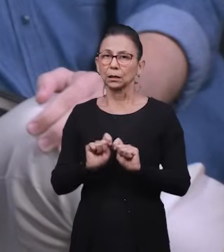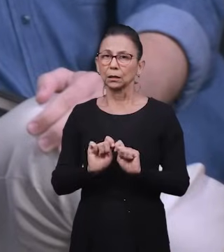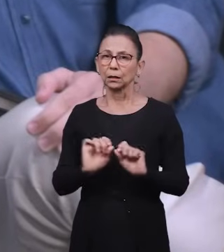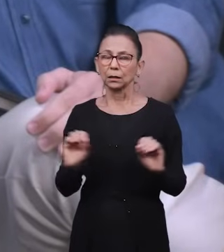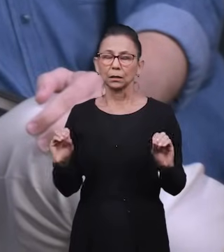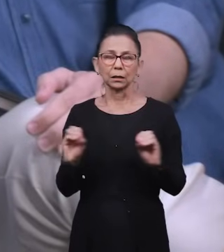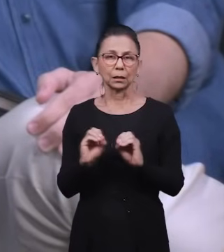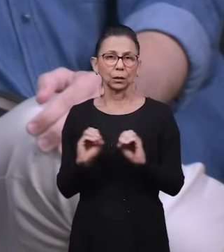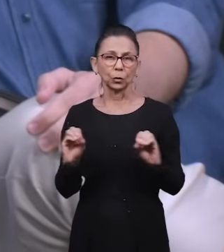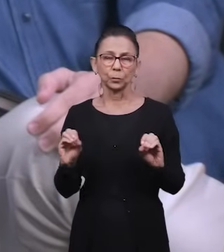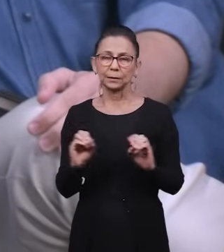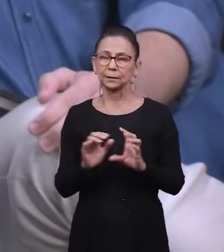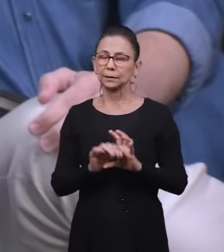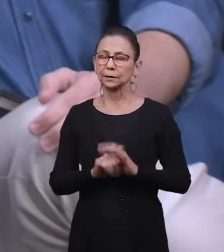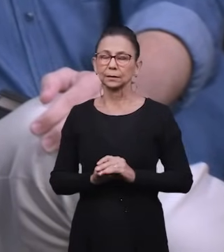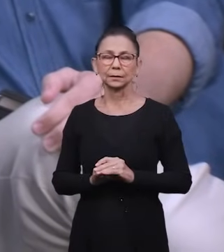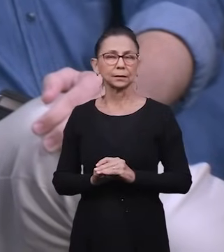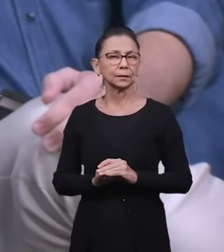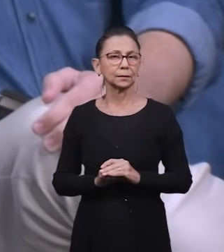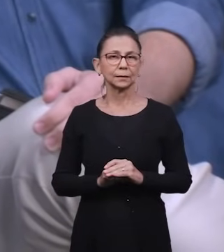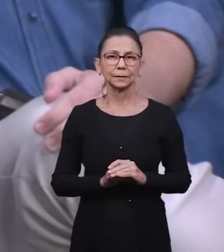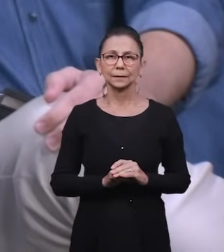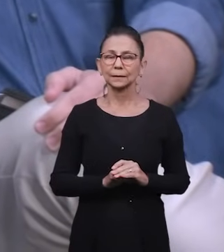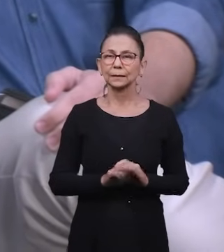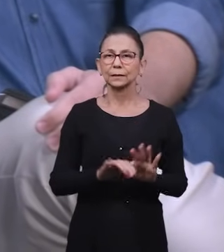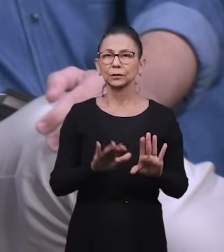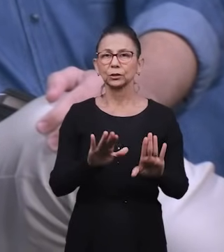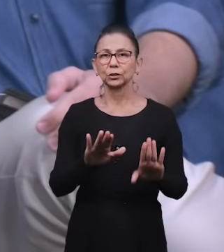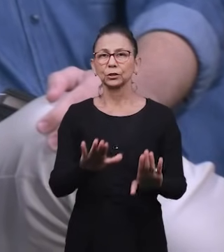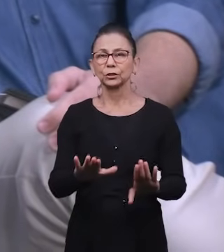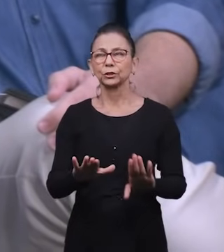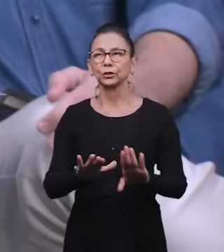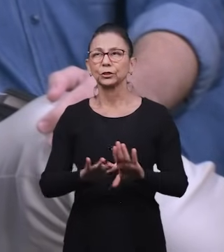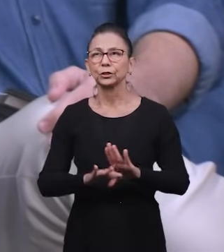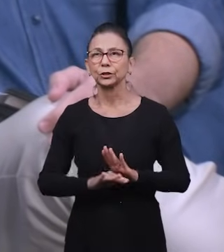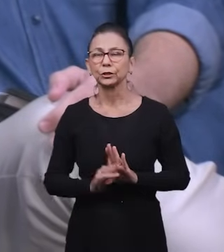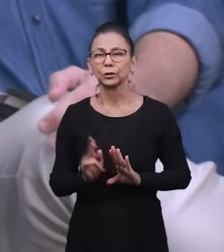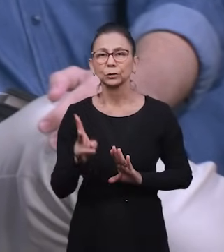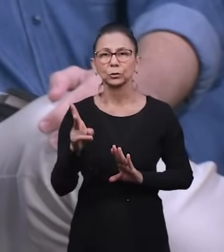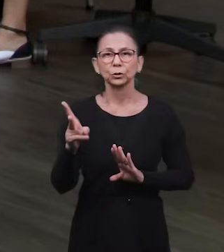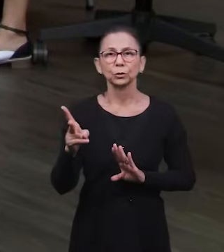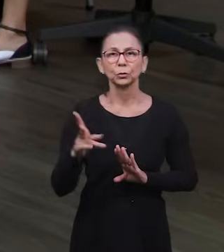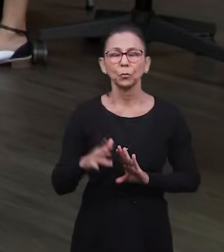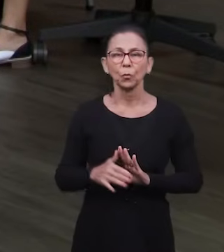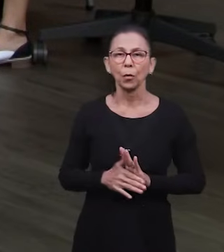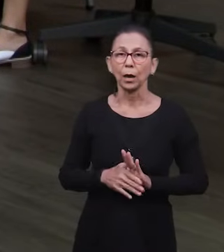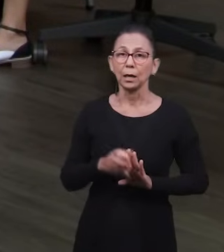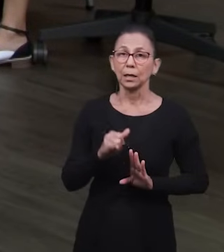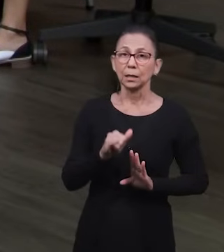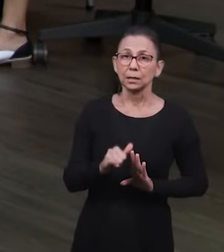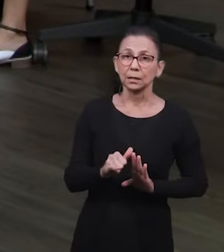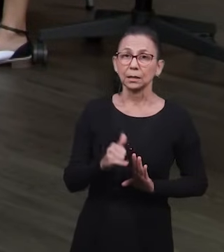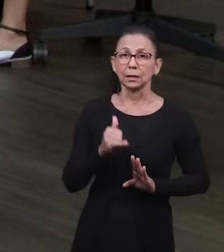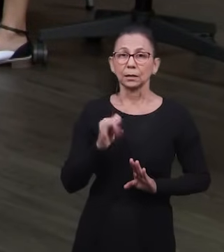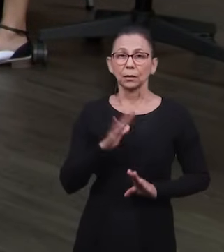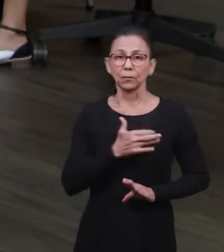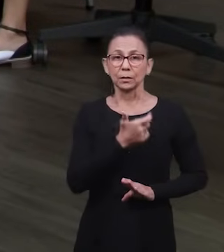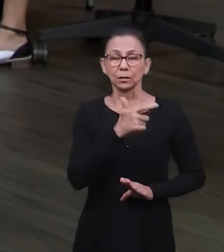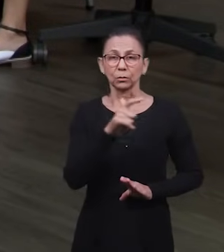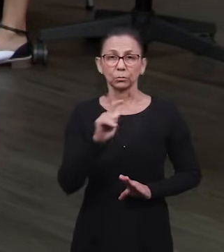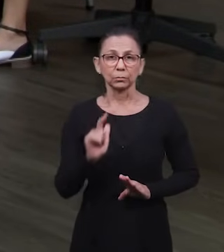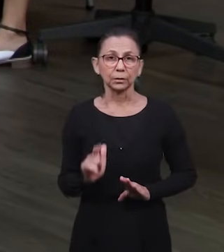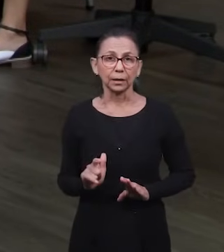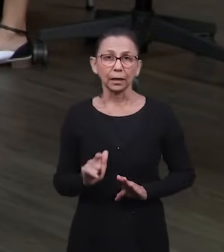polemizando nada, não. Estou dizendo que está no texto bíblico, da palavra, não estou dizendo que A ou B tem salvação, não tem salvação,